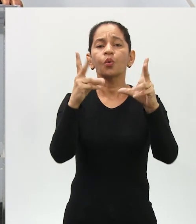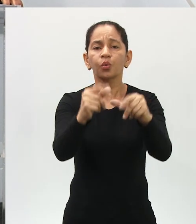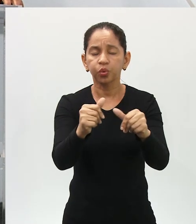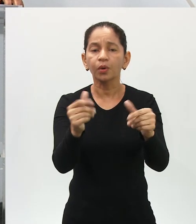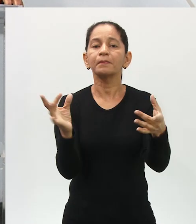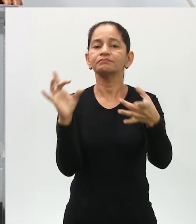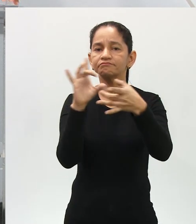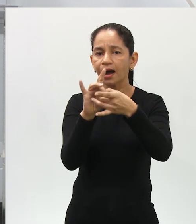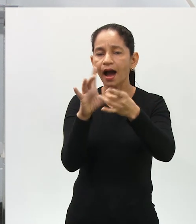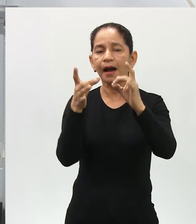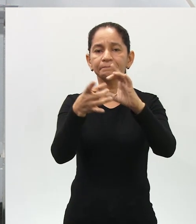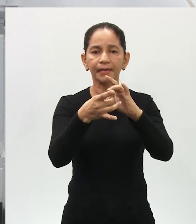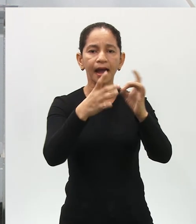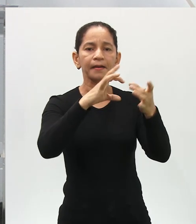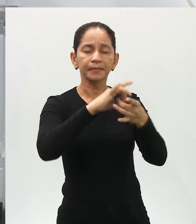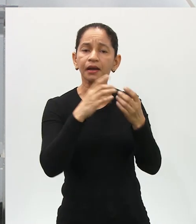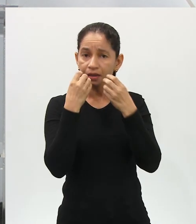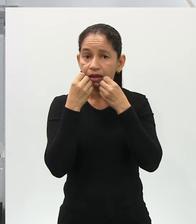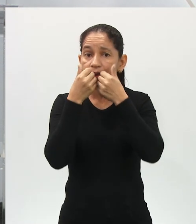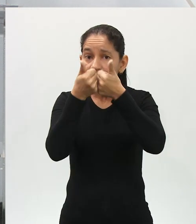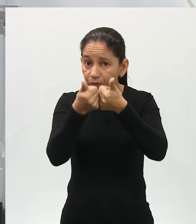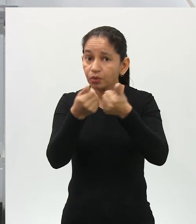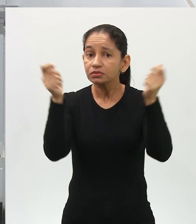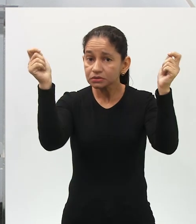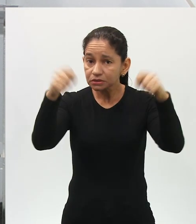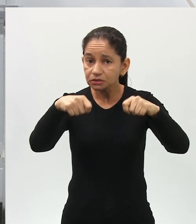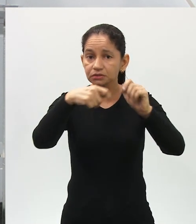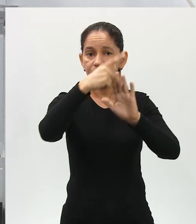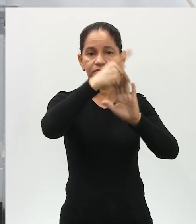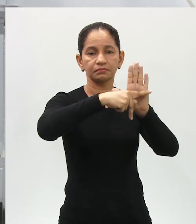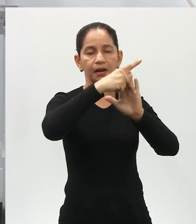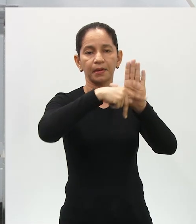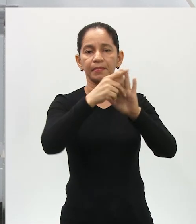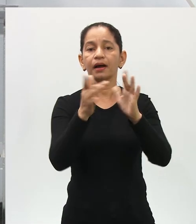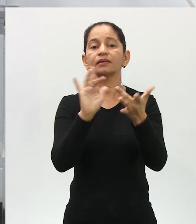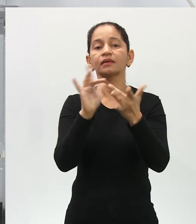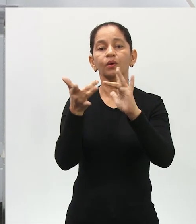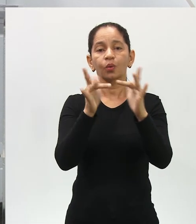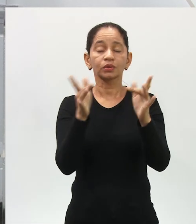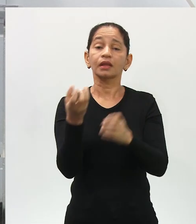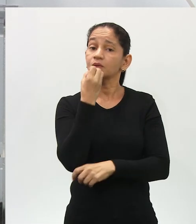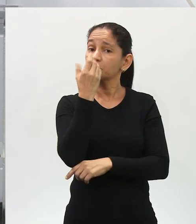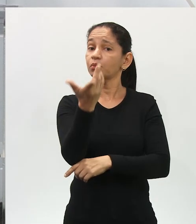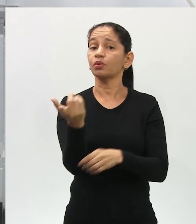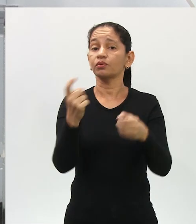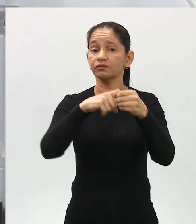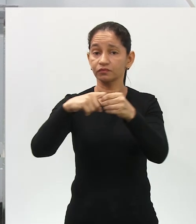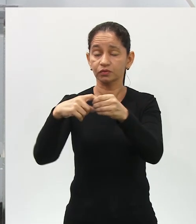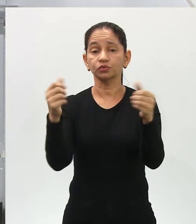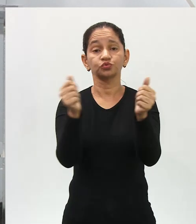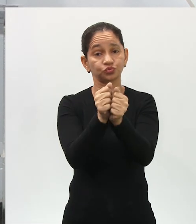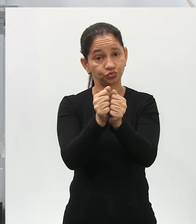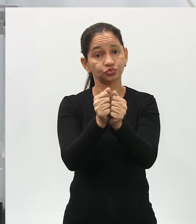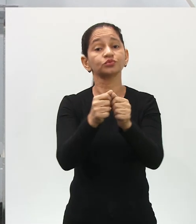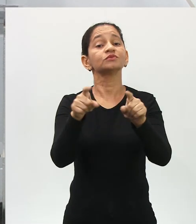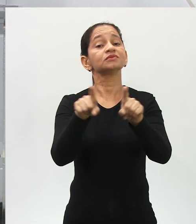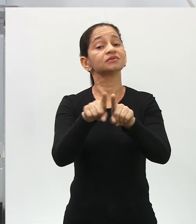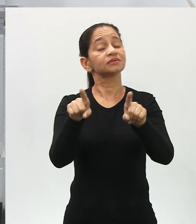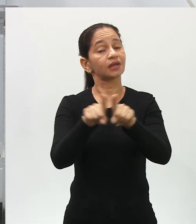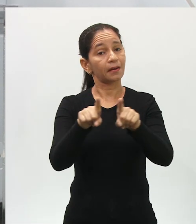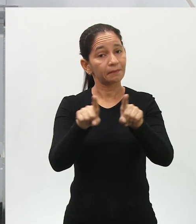públicos, os entes federados que pretendem planejar, esses planos precisam estar vinculados também com os seus